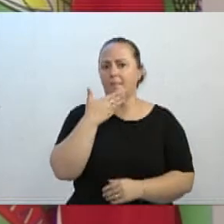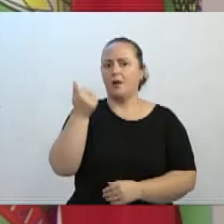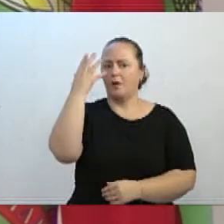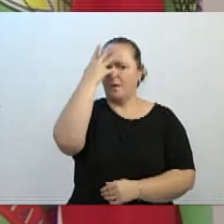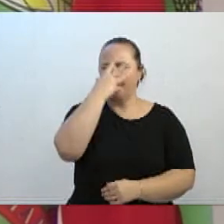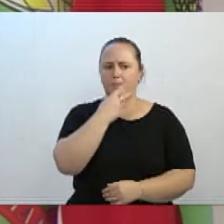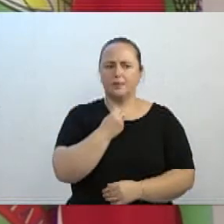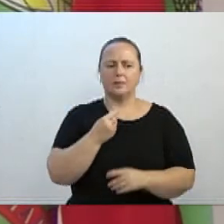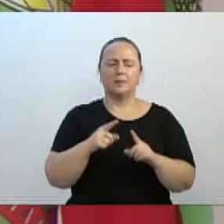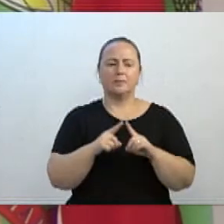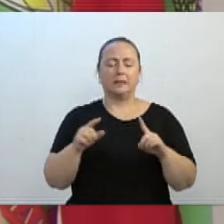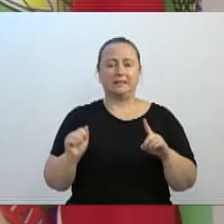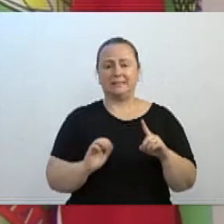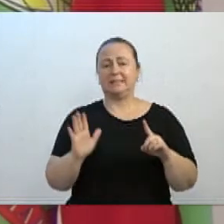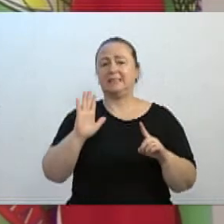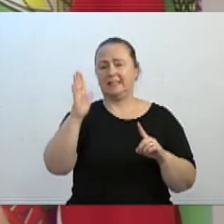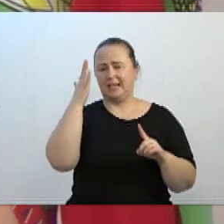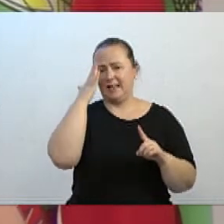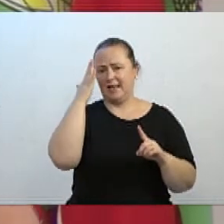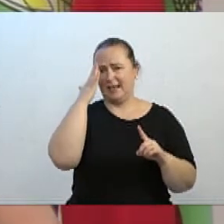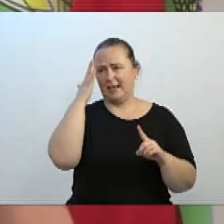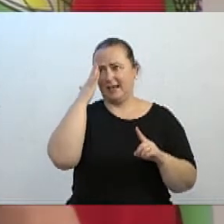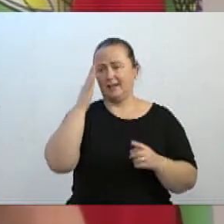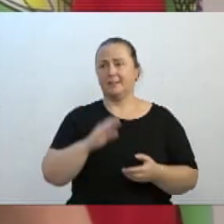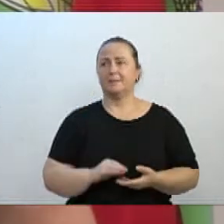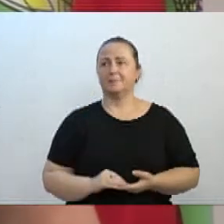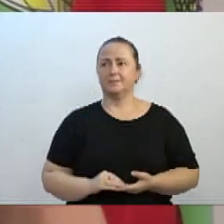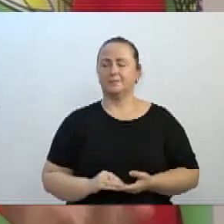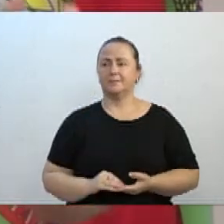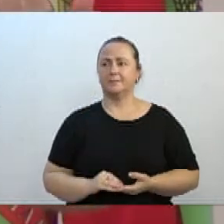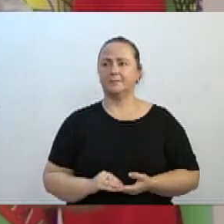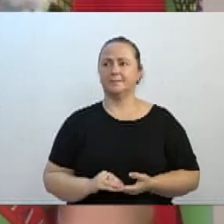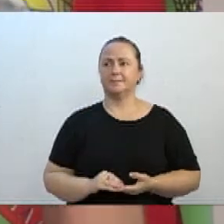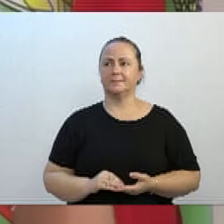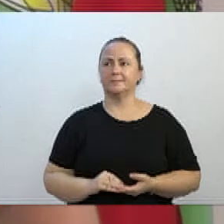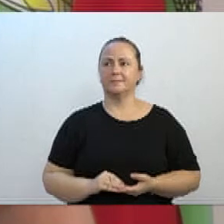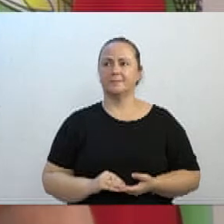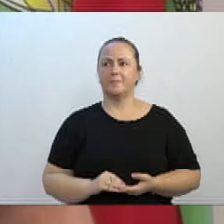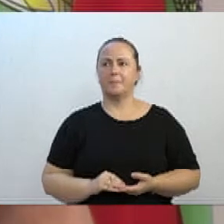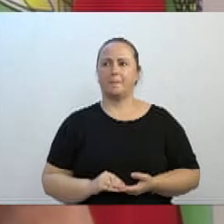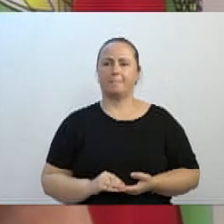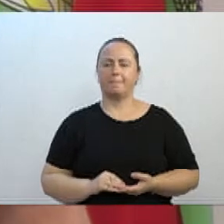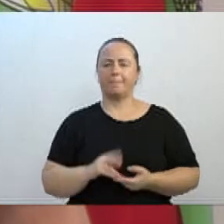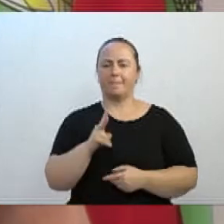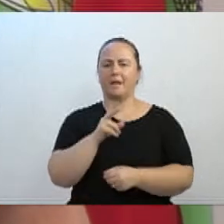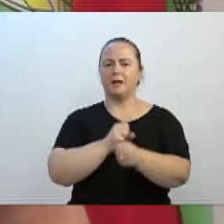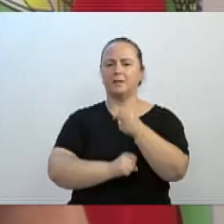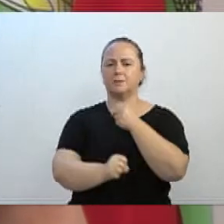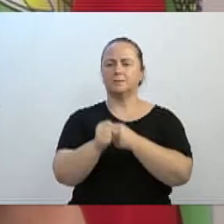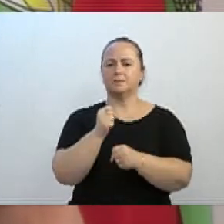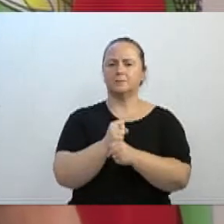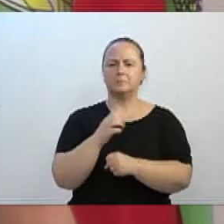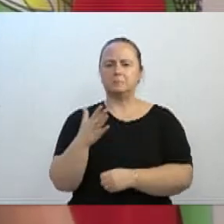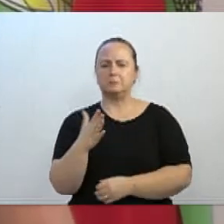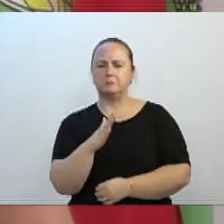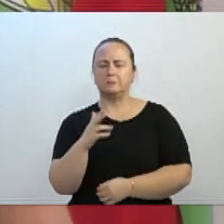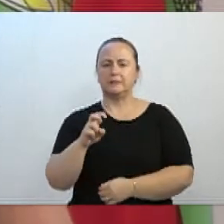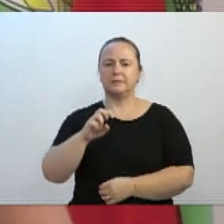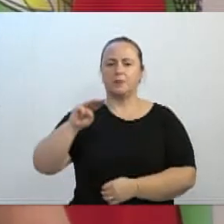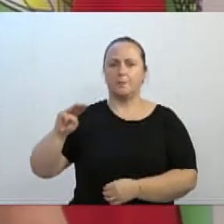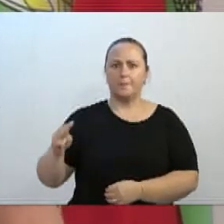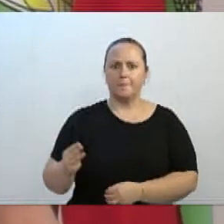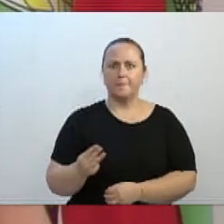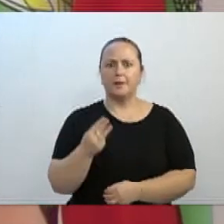não consegui encontrar valores 100% atualizados, mas me parece que informações de 2 anos atrás tratavam de 5 milhões de reais